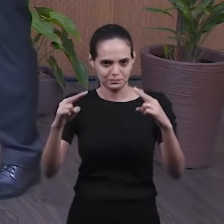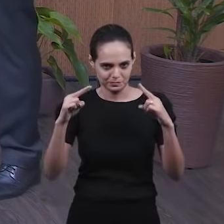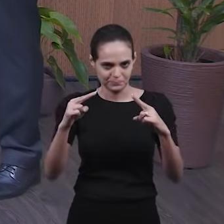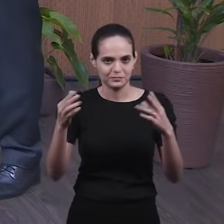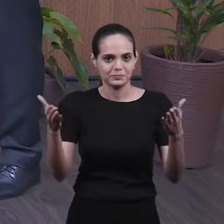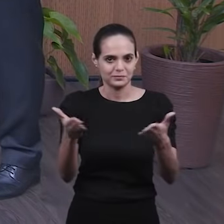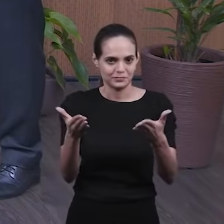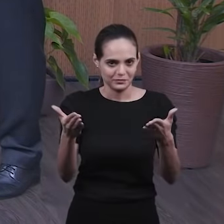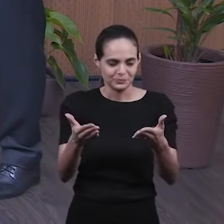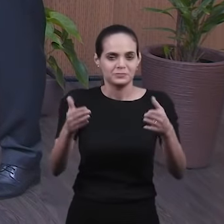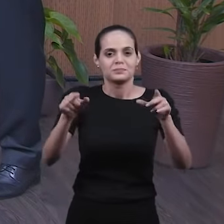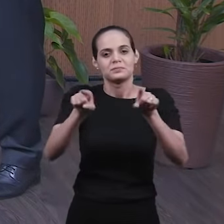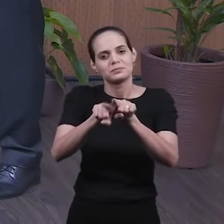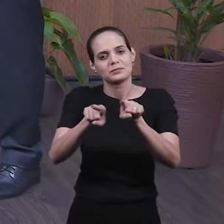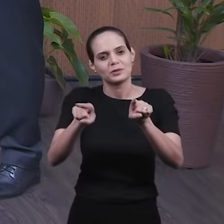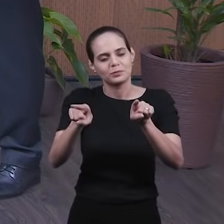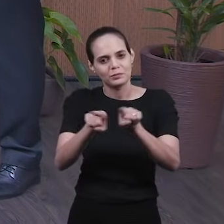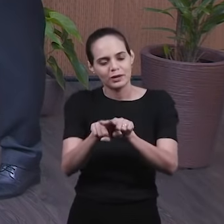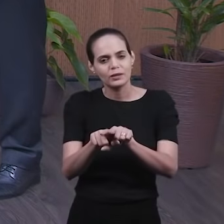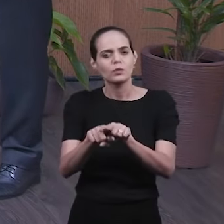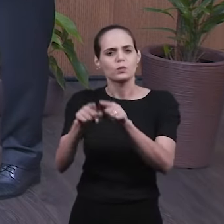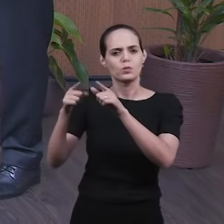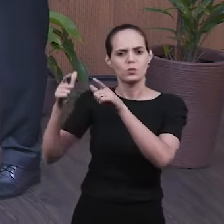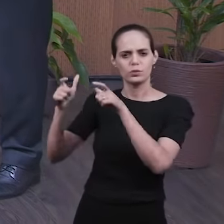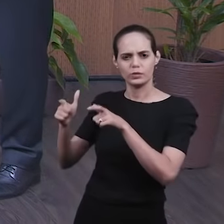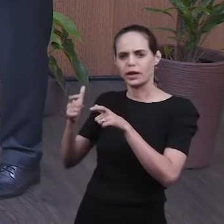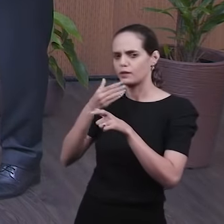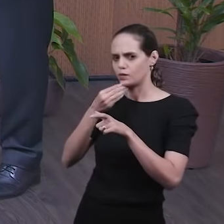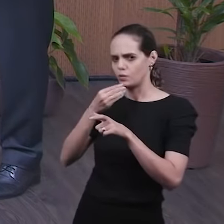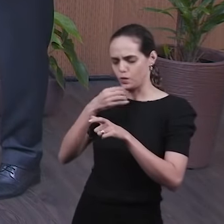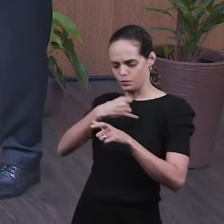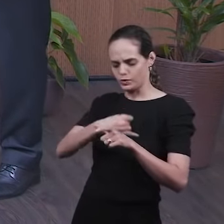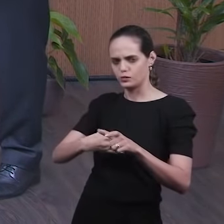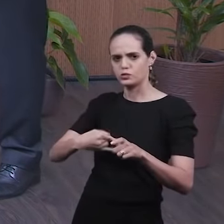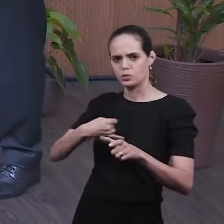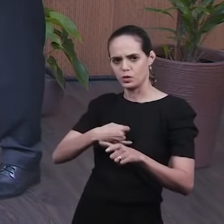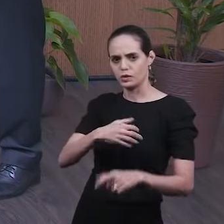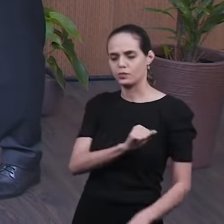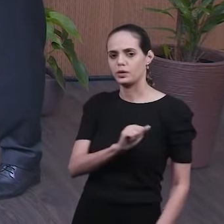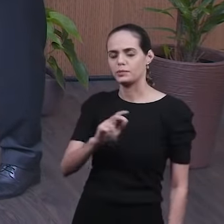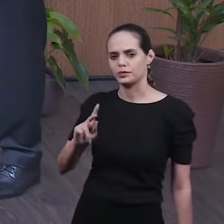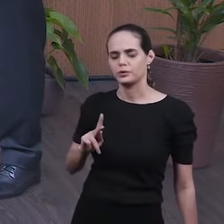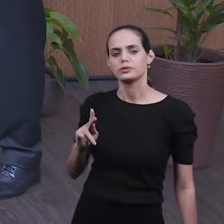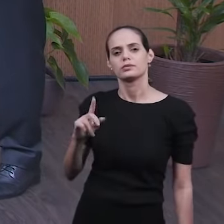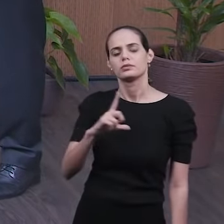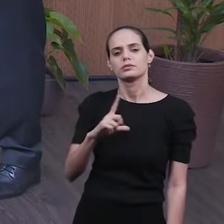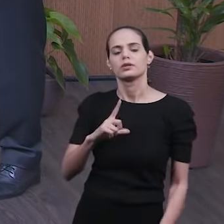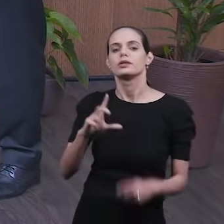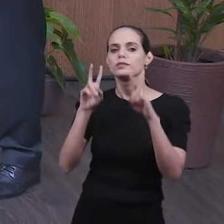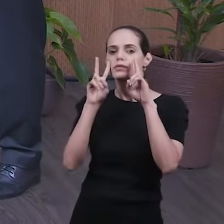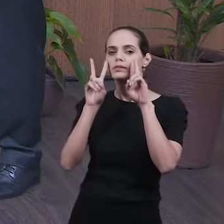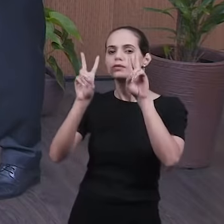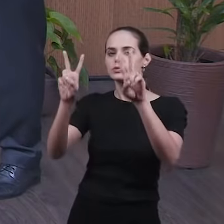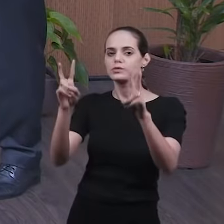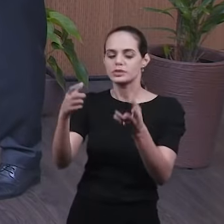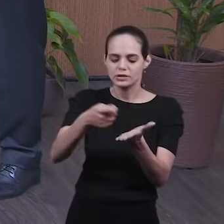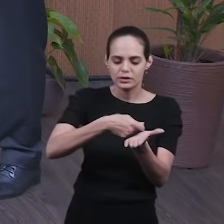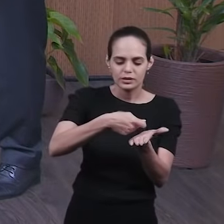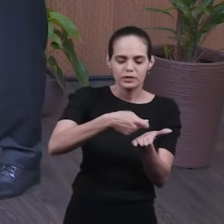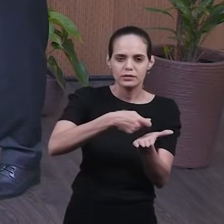ir até o lugar em que João, apóstolo, teve essas visões e escreveu o